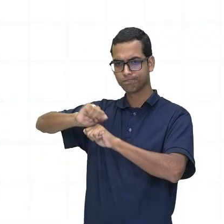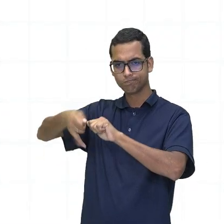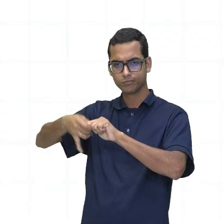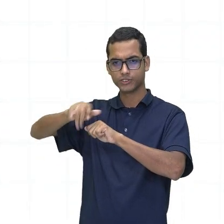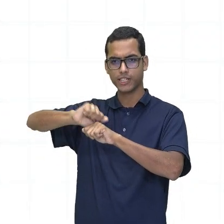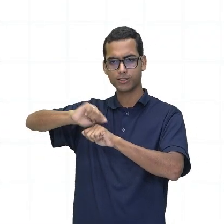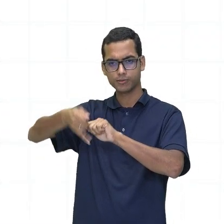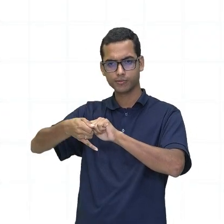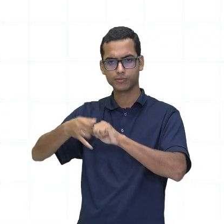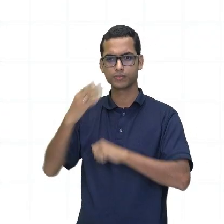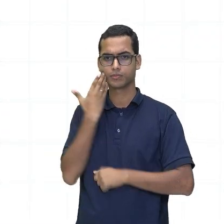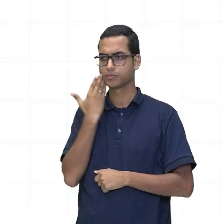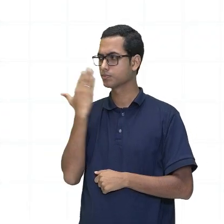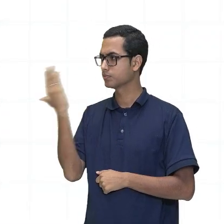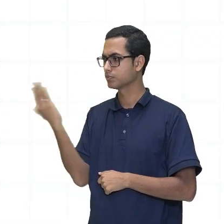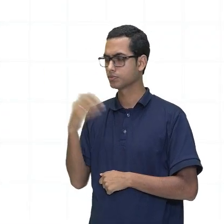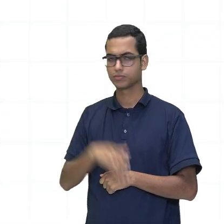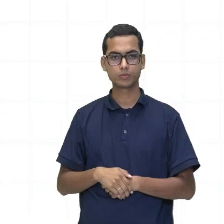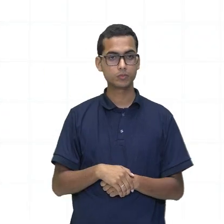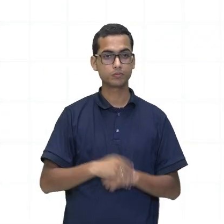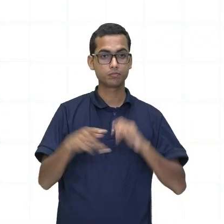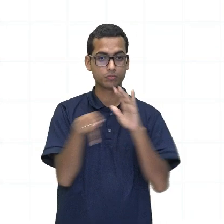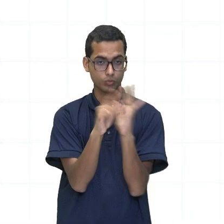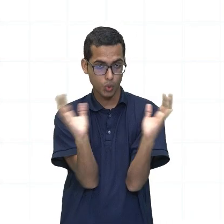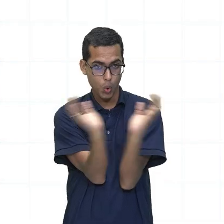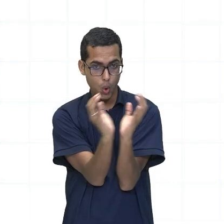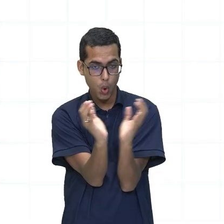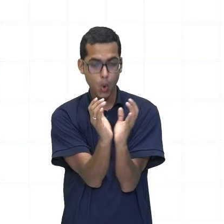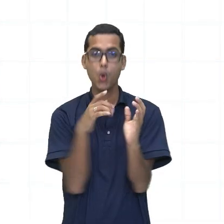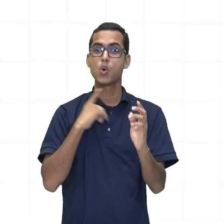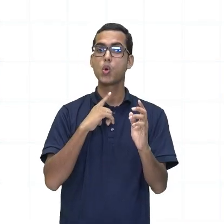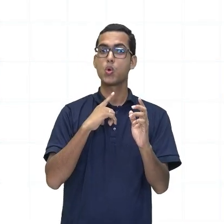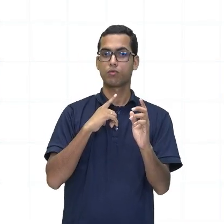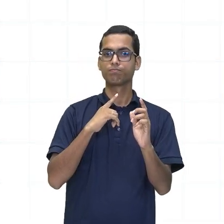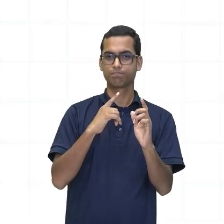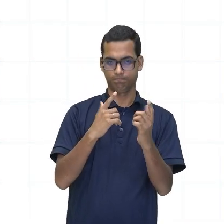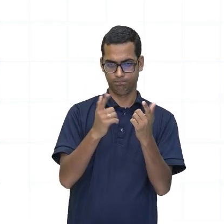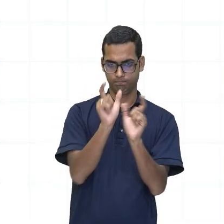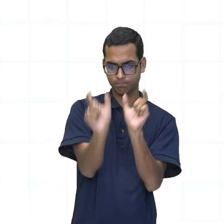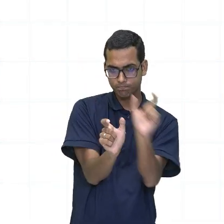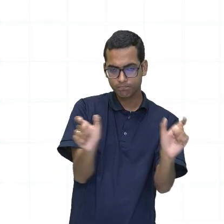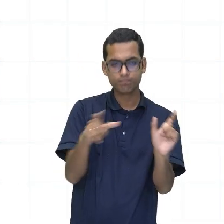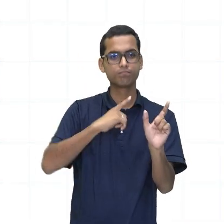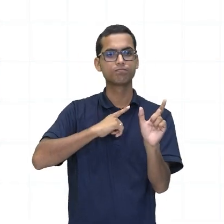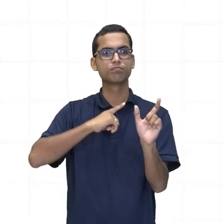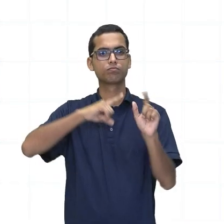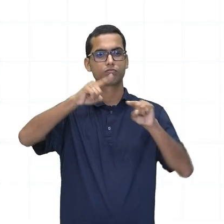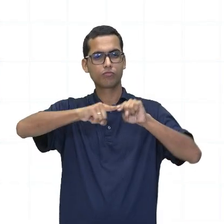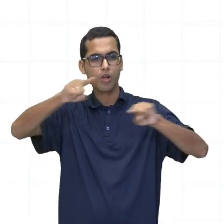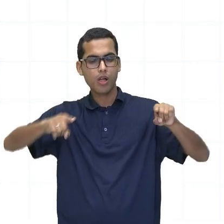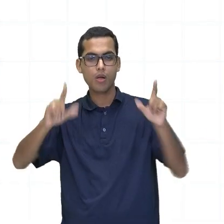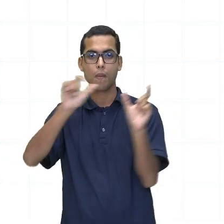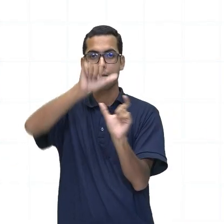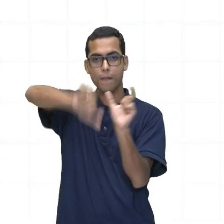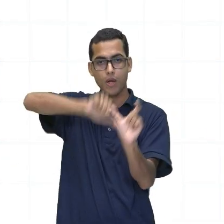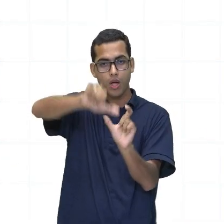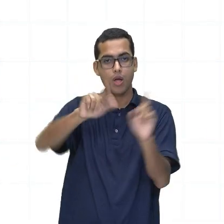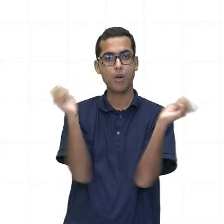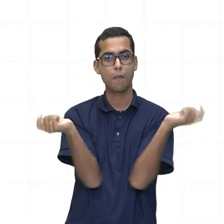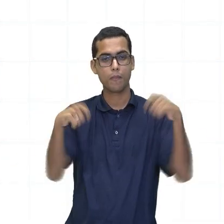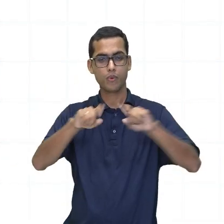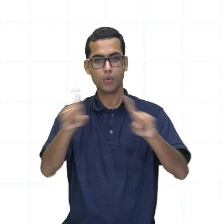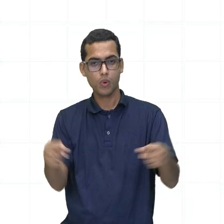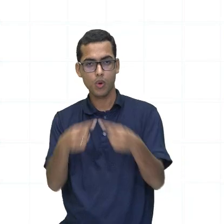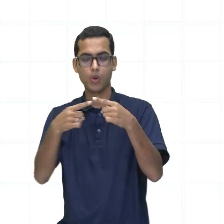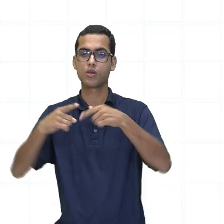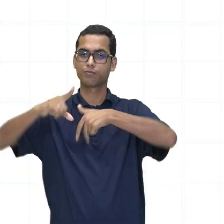Adjetivo é uma classe de palavras variável. Pode flexionar-se em relação ao